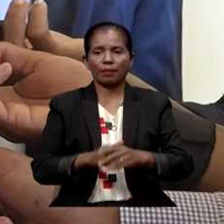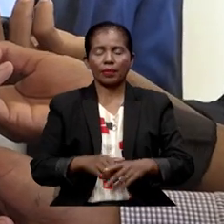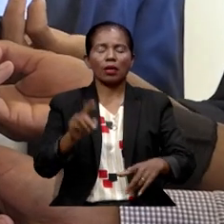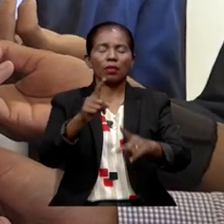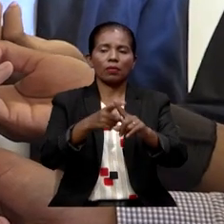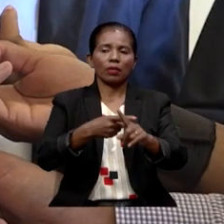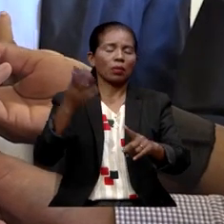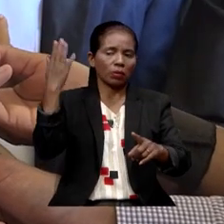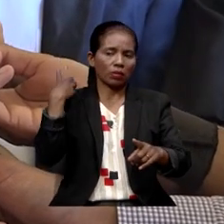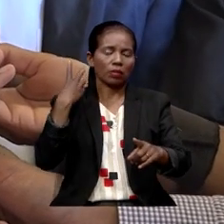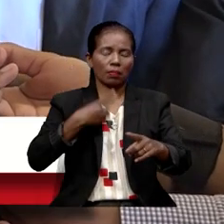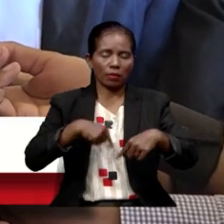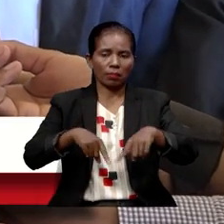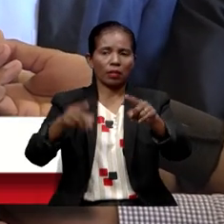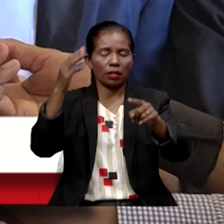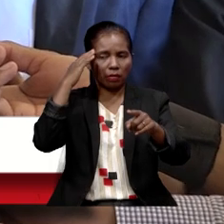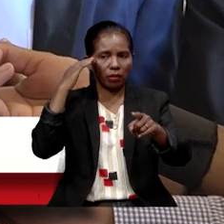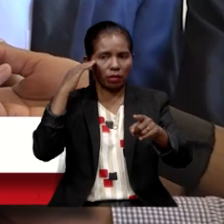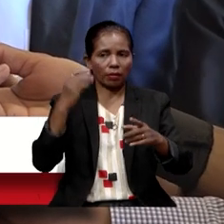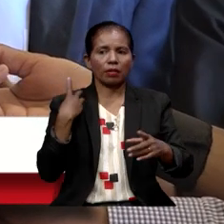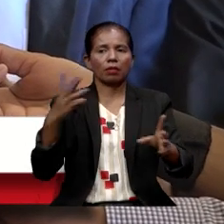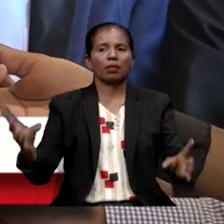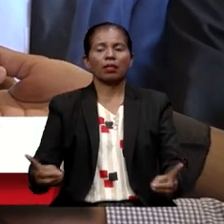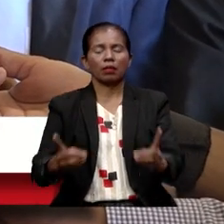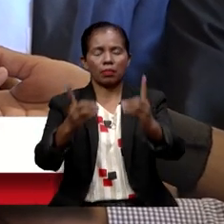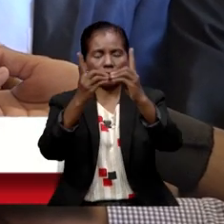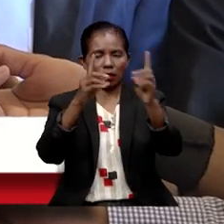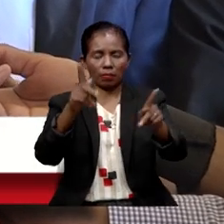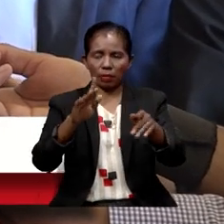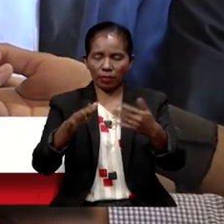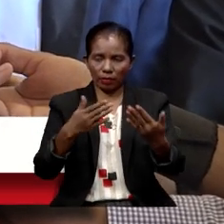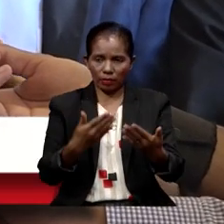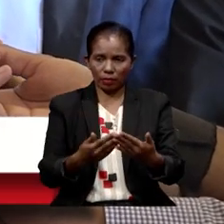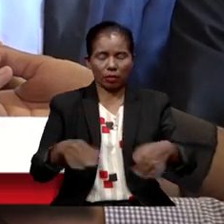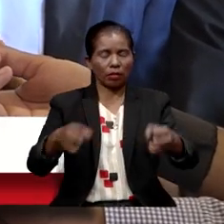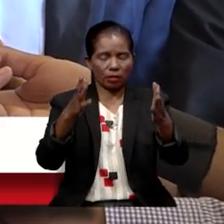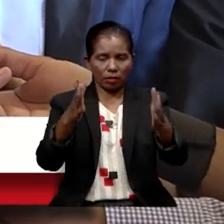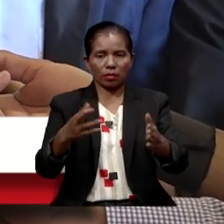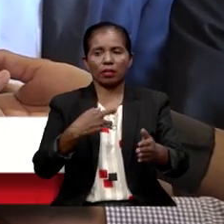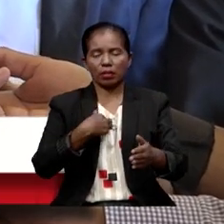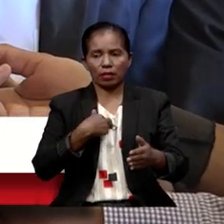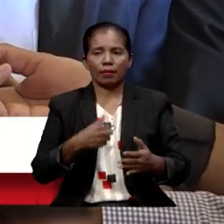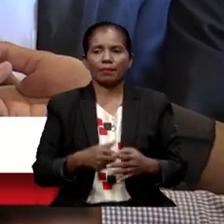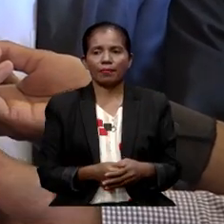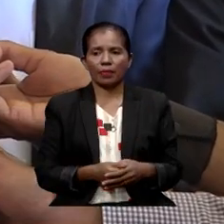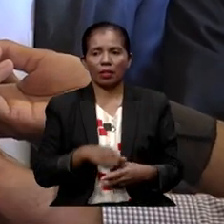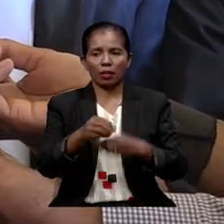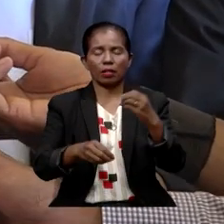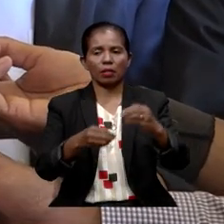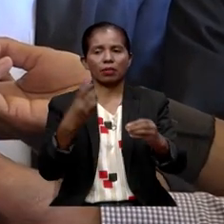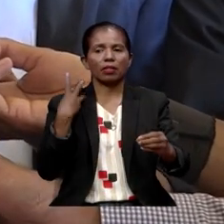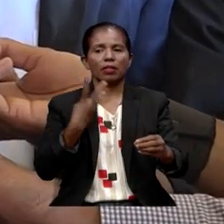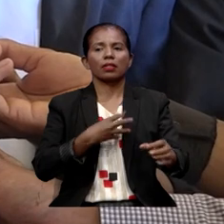kami baiha Coreia, a minha sormalo adido, nomos, tem trabalho ser rasik. E kanta ita se